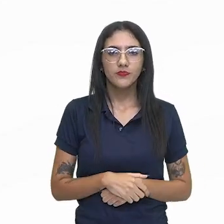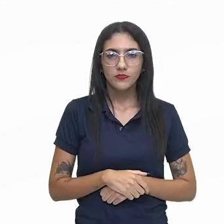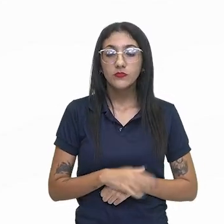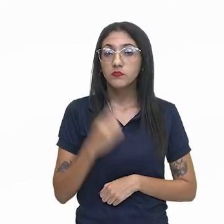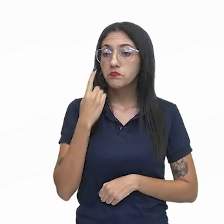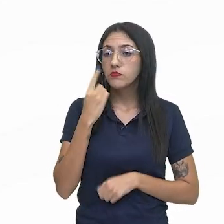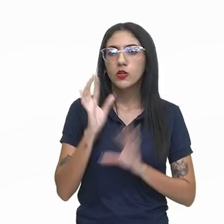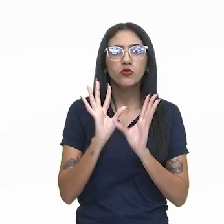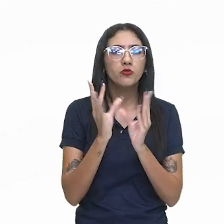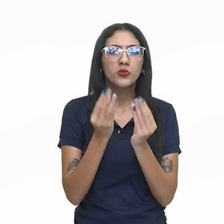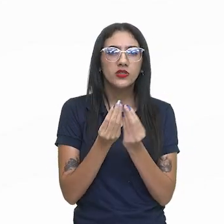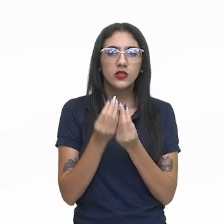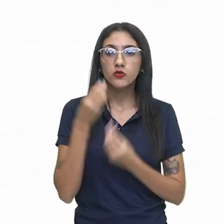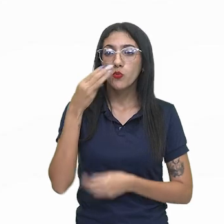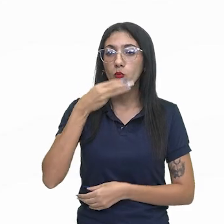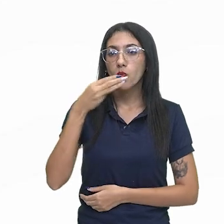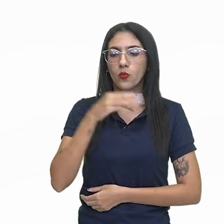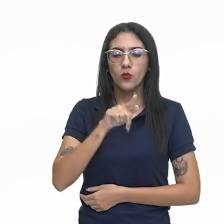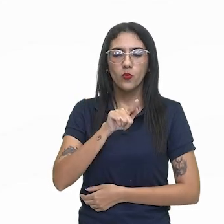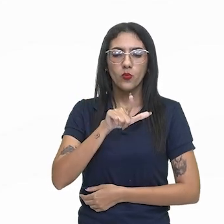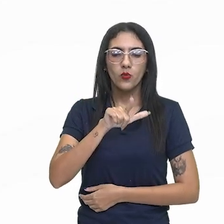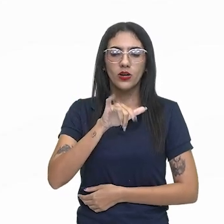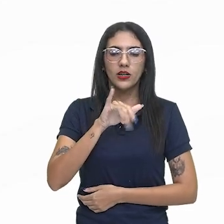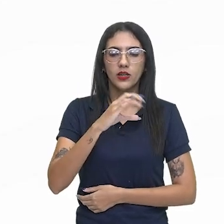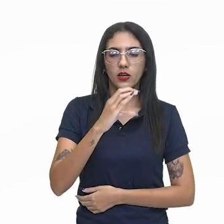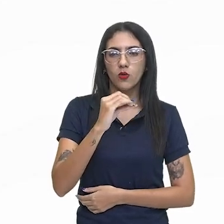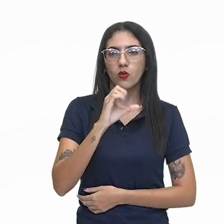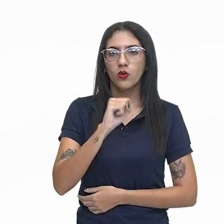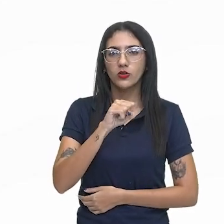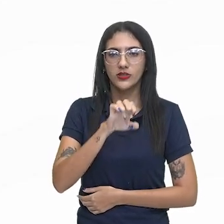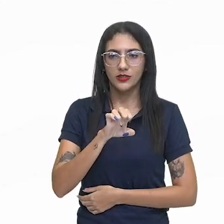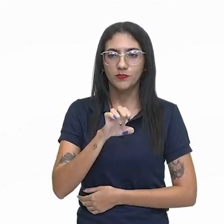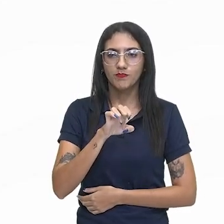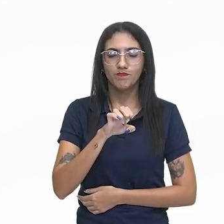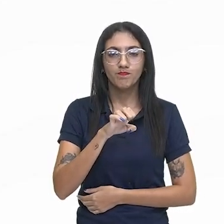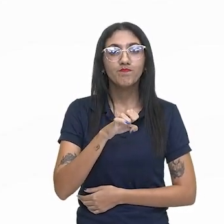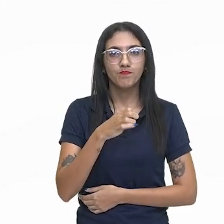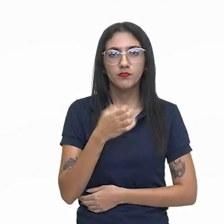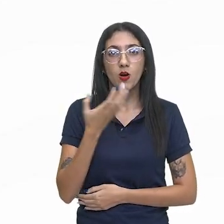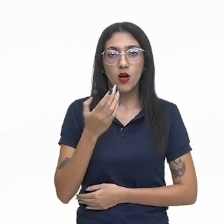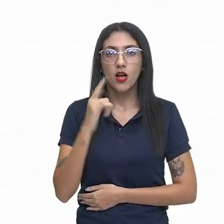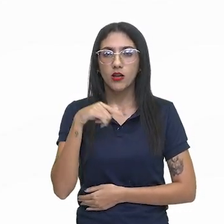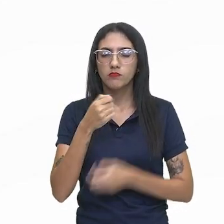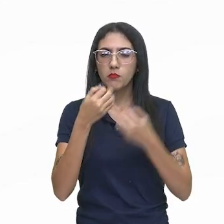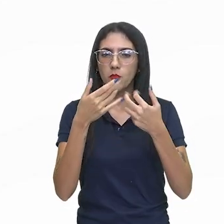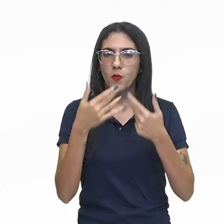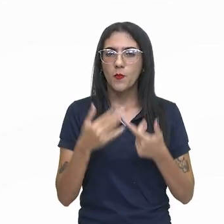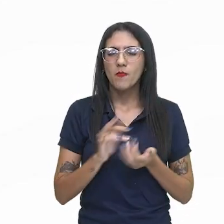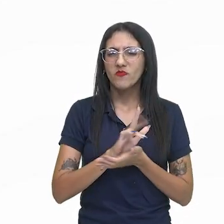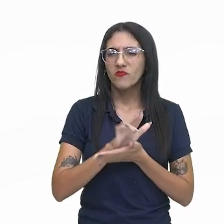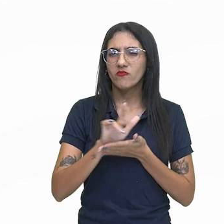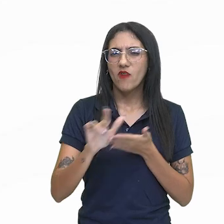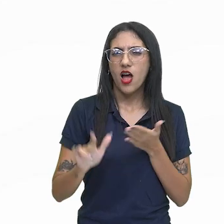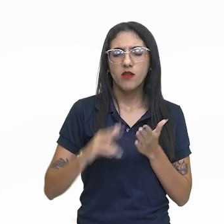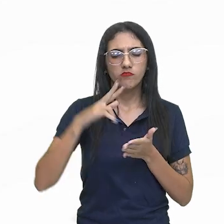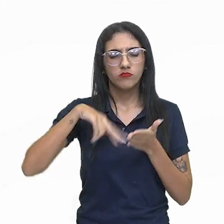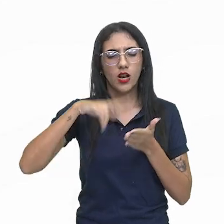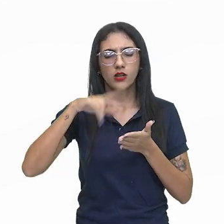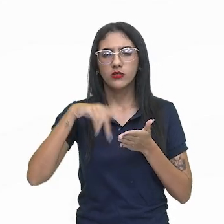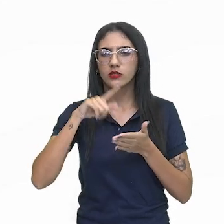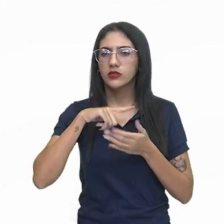da glicose. Tem muitos processos metabólicos que são explicados aí nos livros didáticos